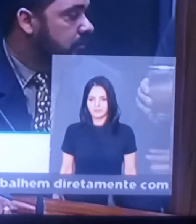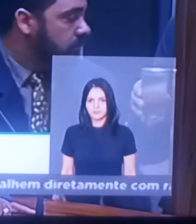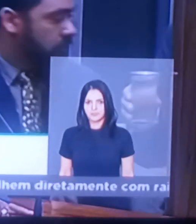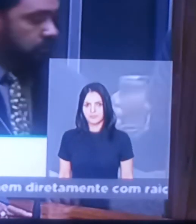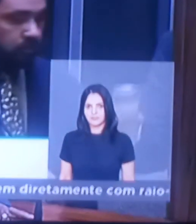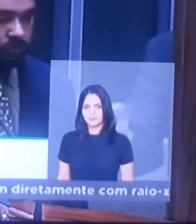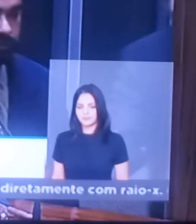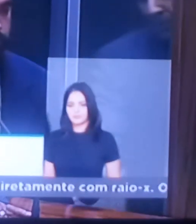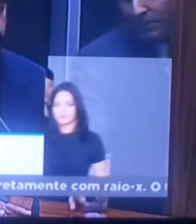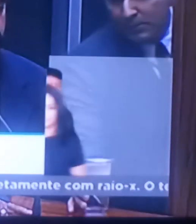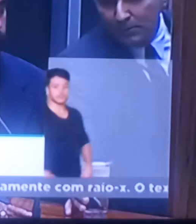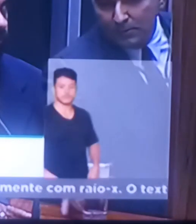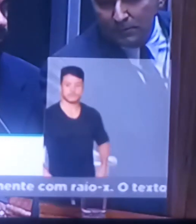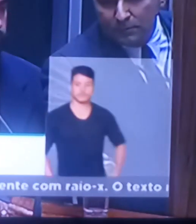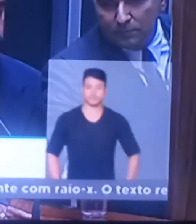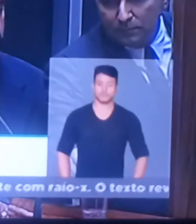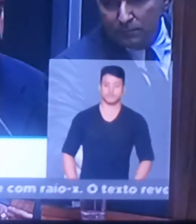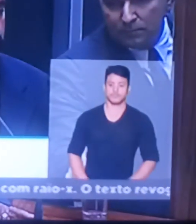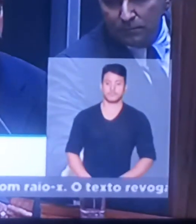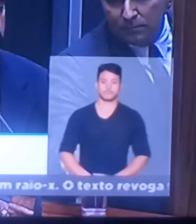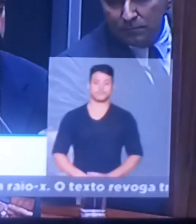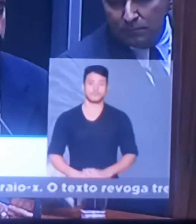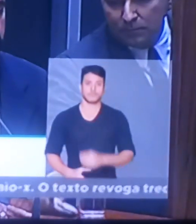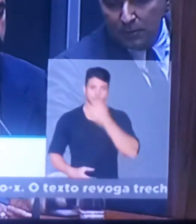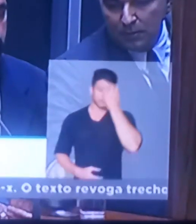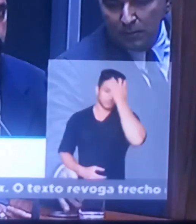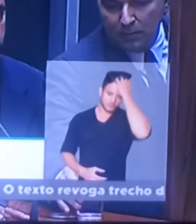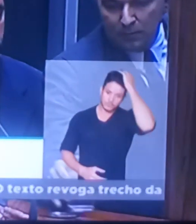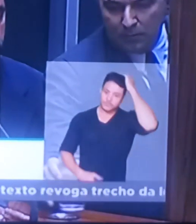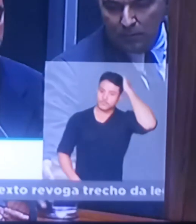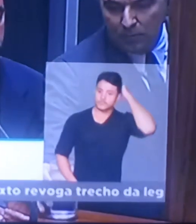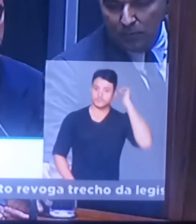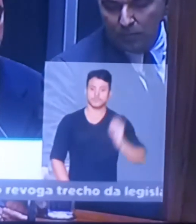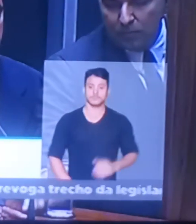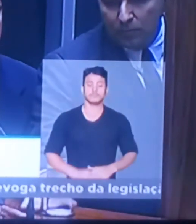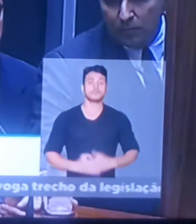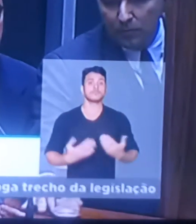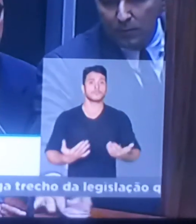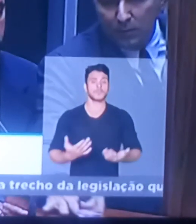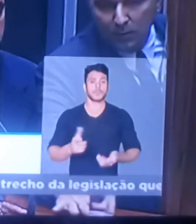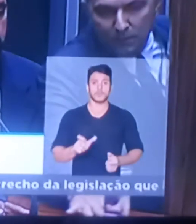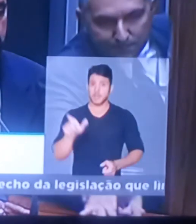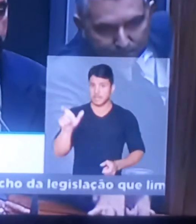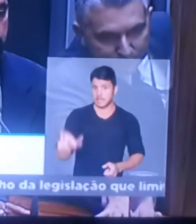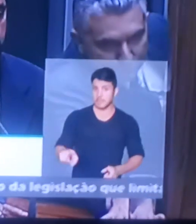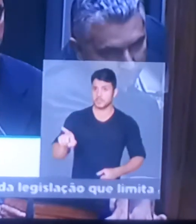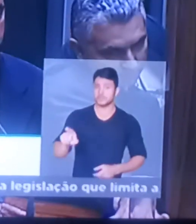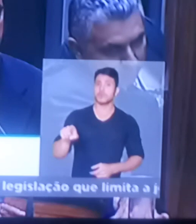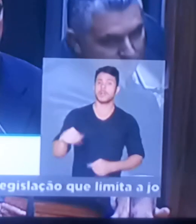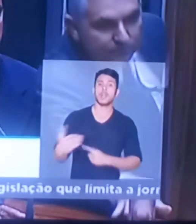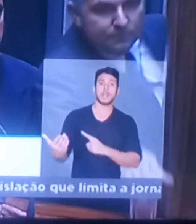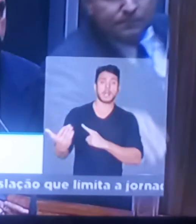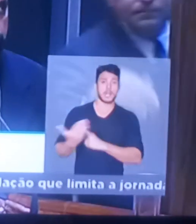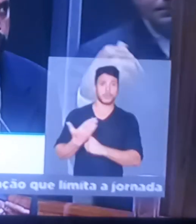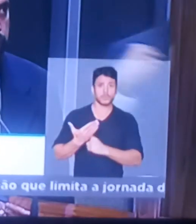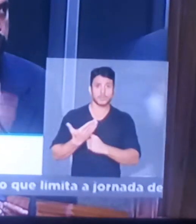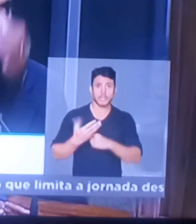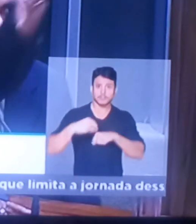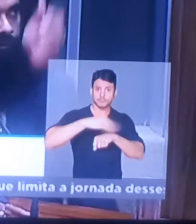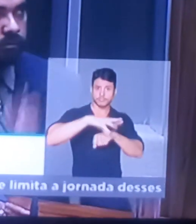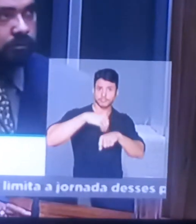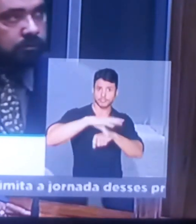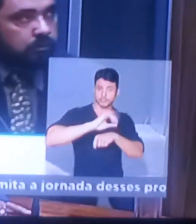pessoa. Essa pessoa foi indicada para nós, que ia ajudar a gente a divulgar o nosso trabalho para alcançar mais